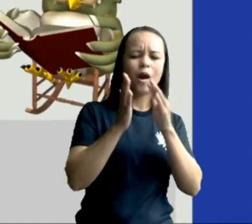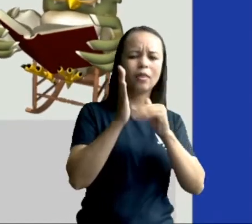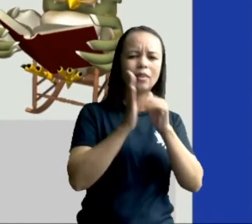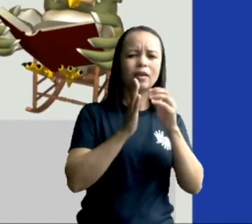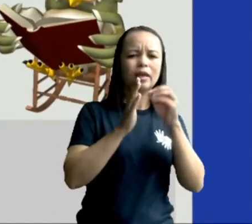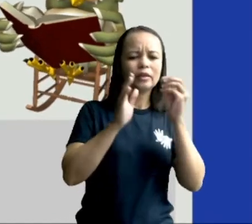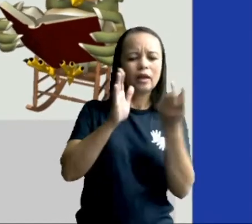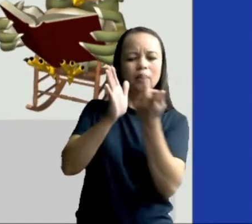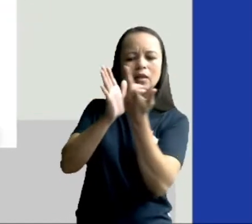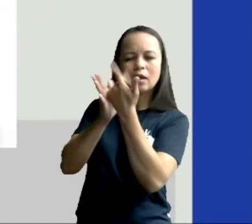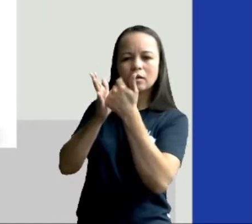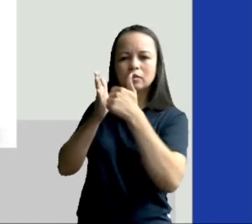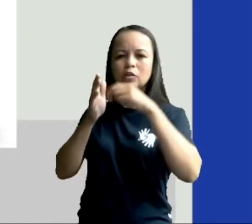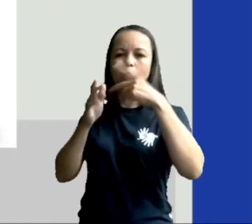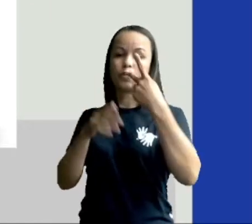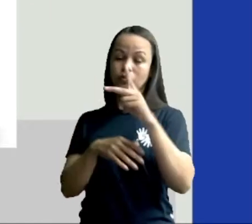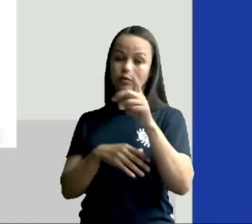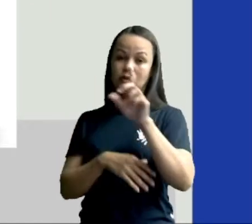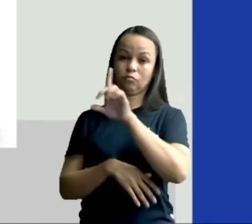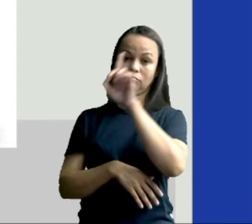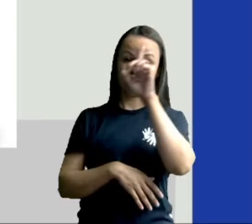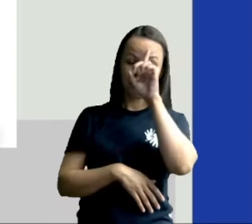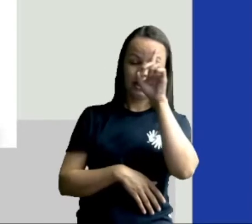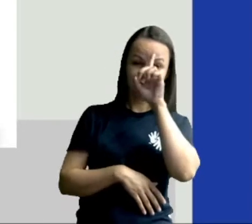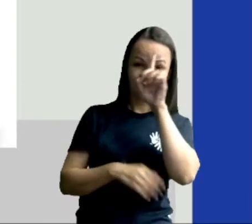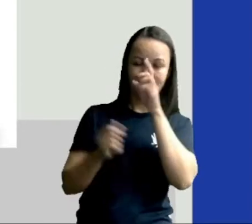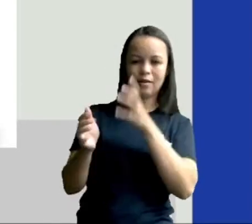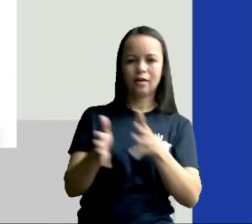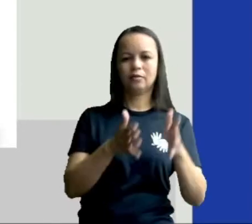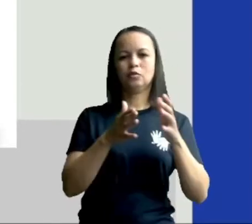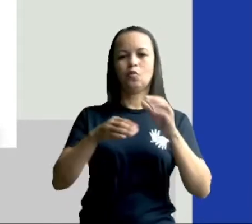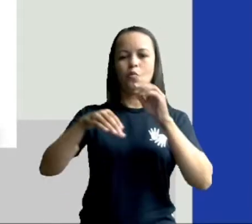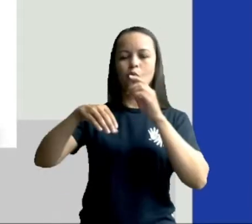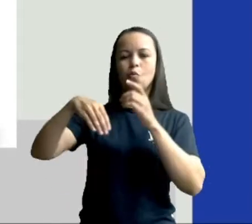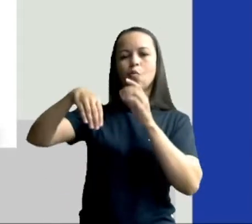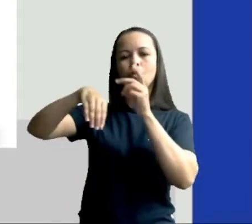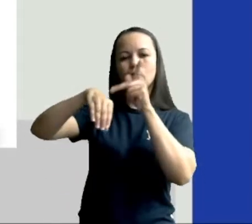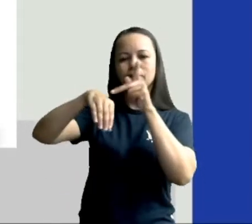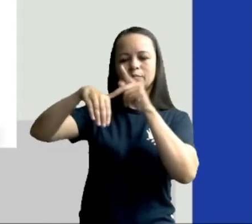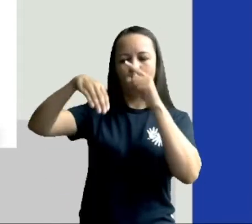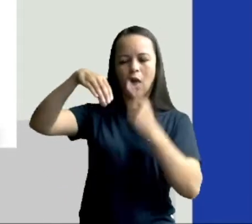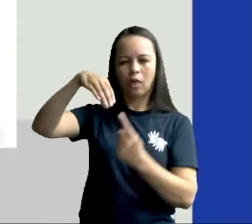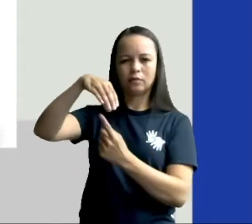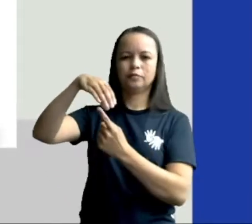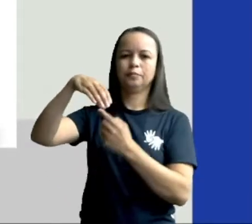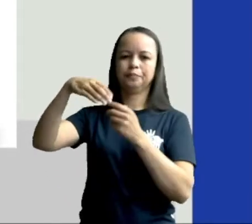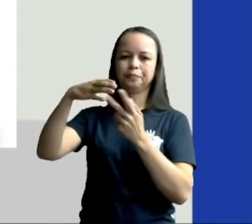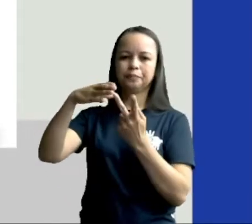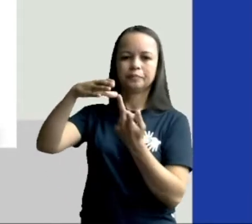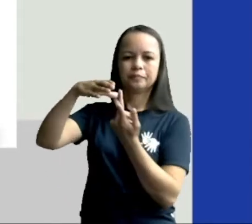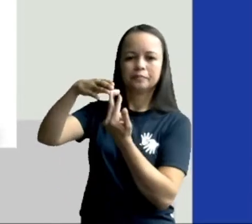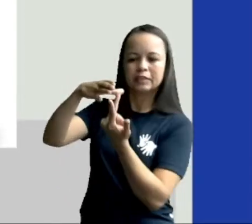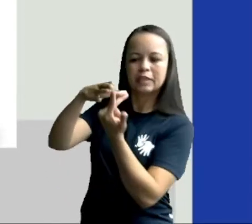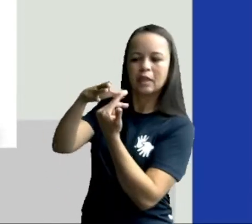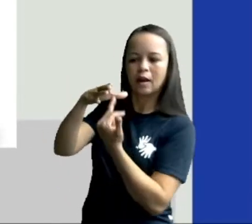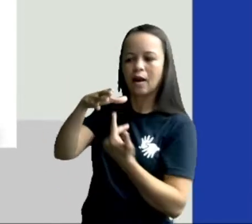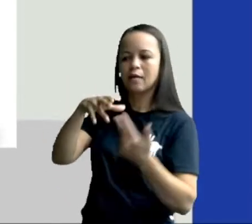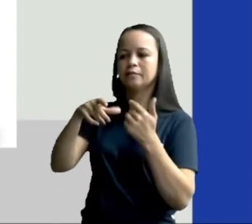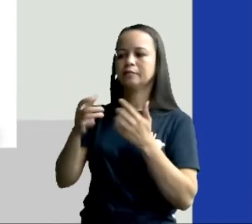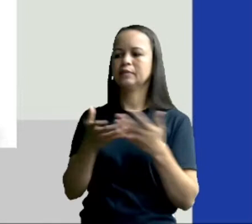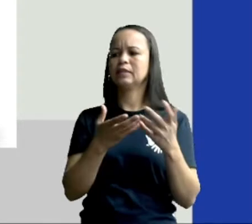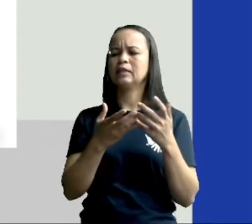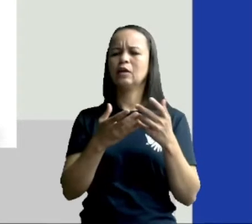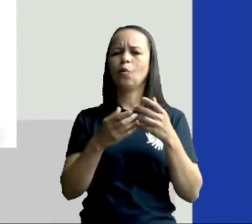seu dia a dia de homem das cavernas. Naqueles tempos imemoriais, contavam as suas histórias